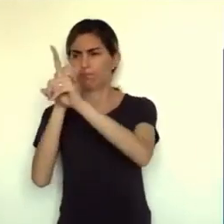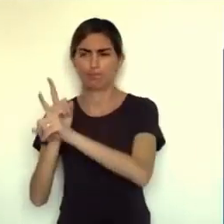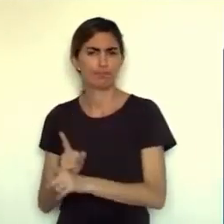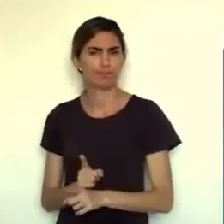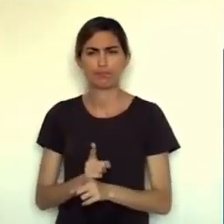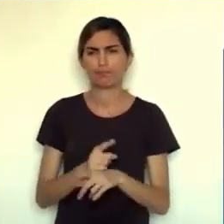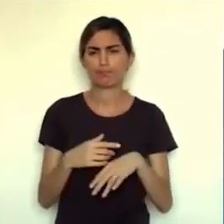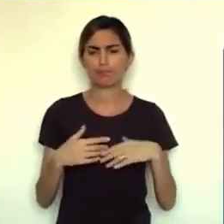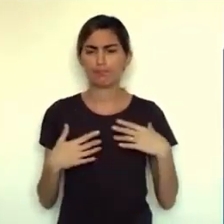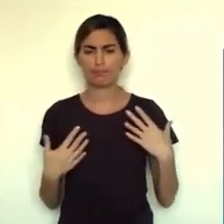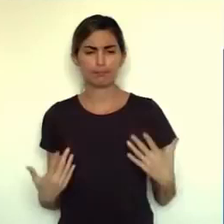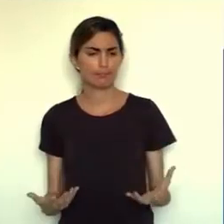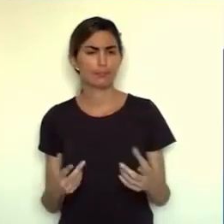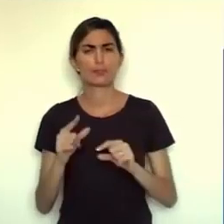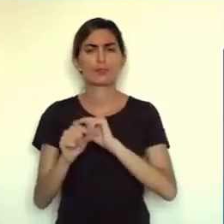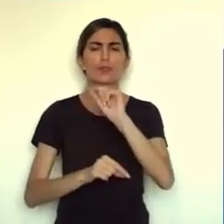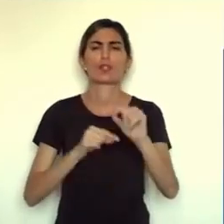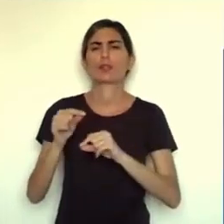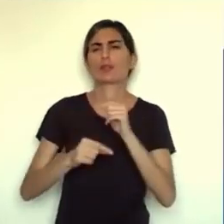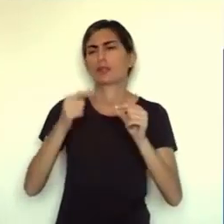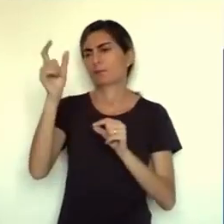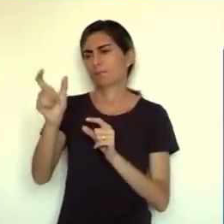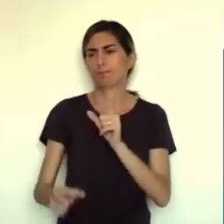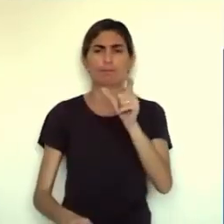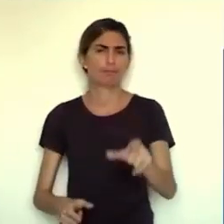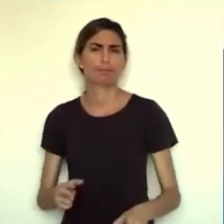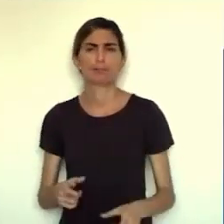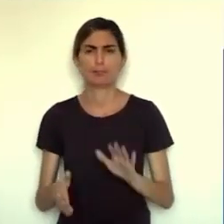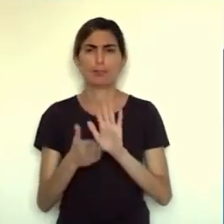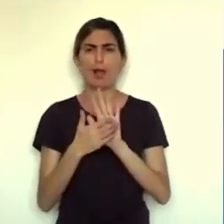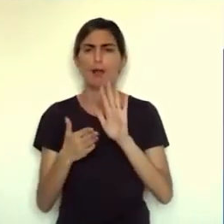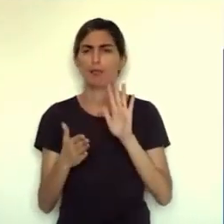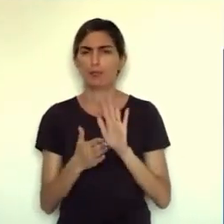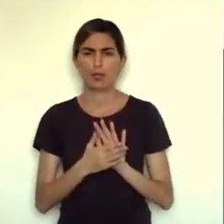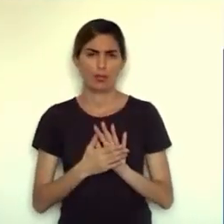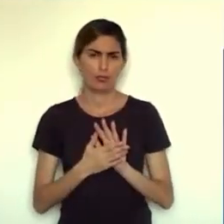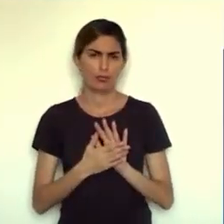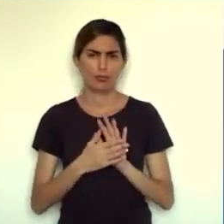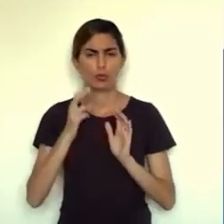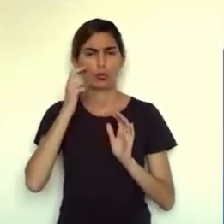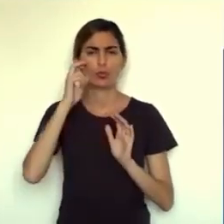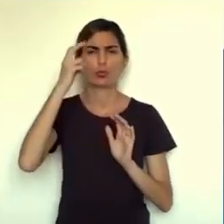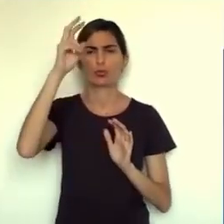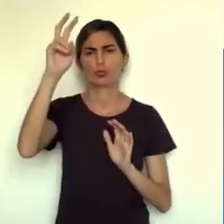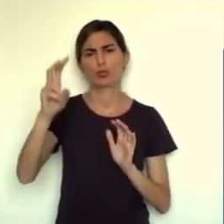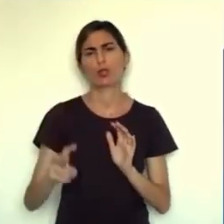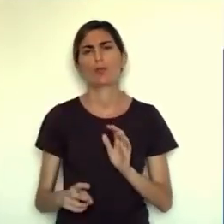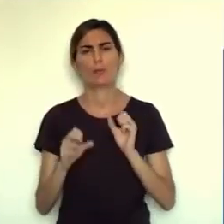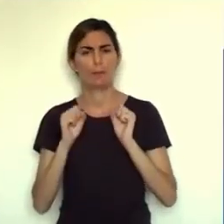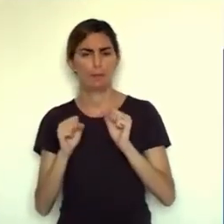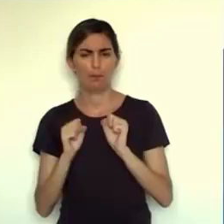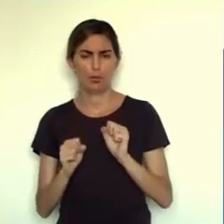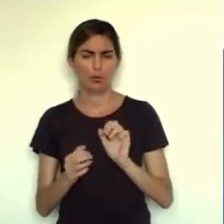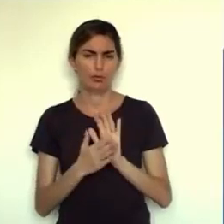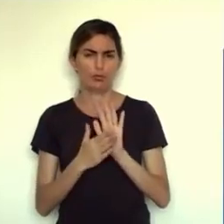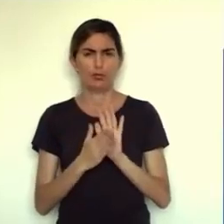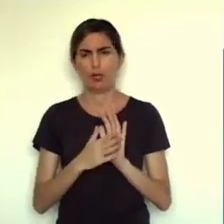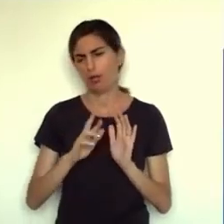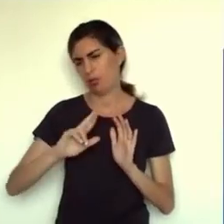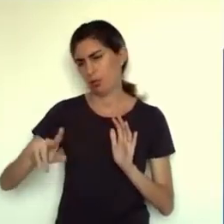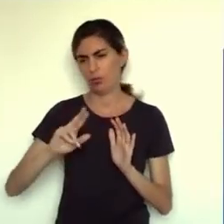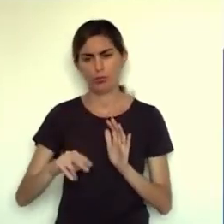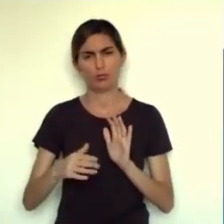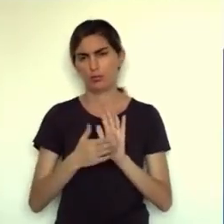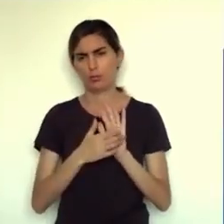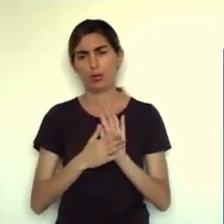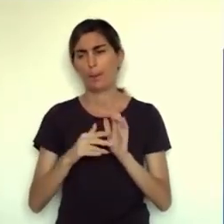sem identificar de que forma esse padrão cultural ele pode se estabelecer.